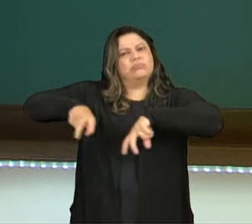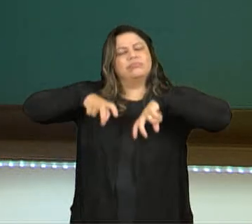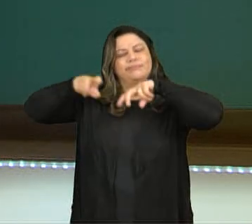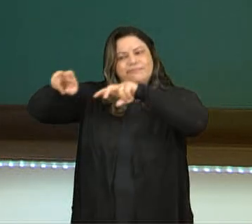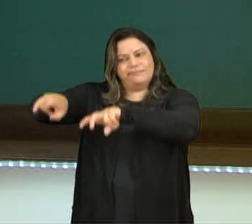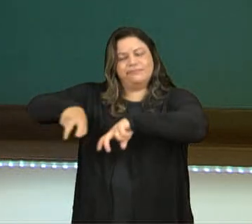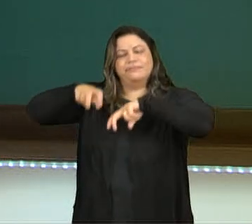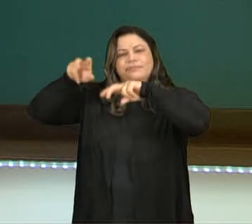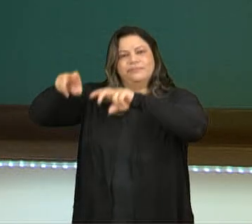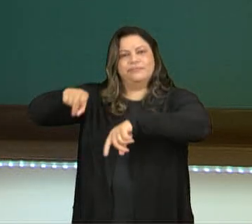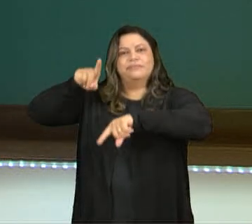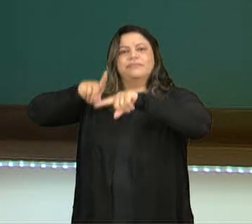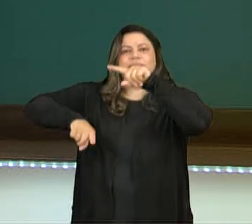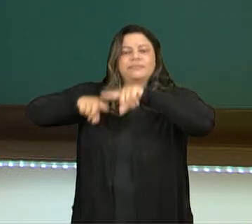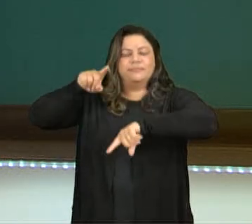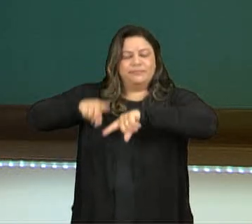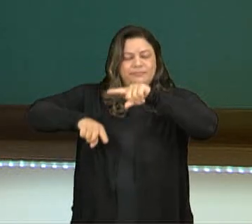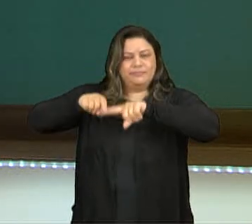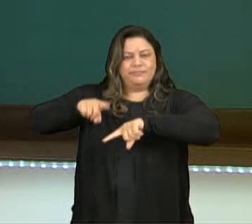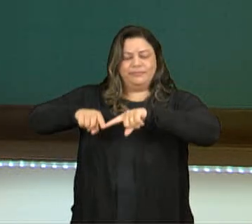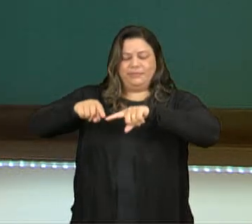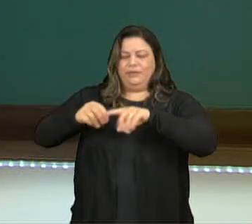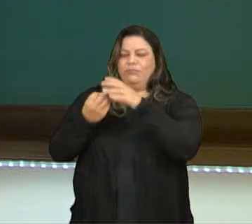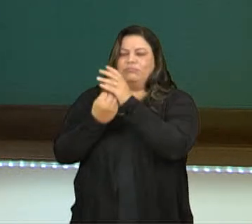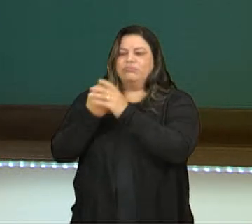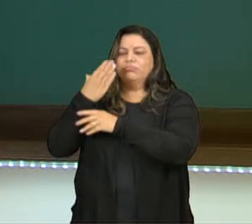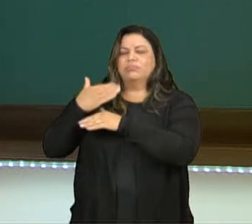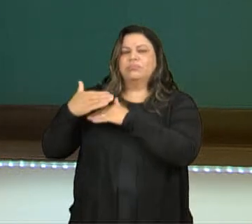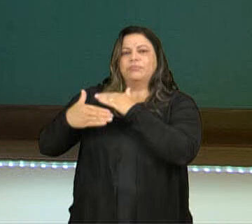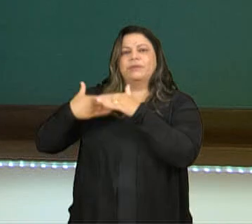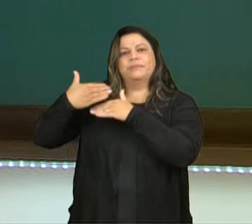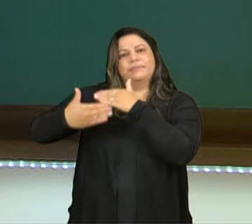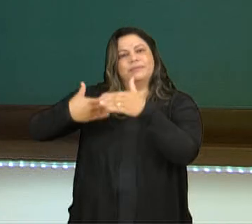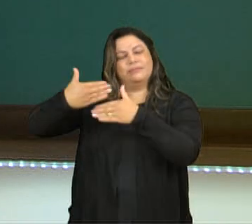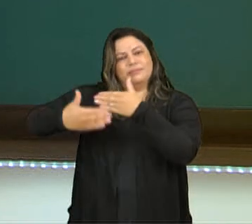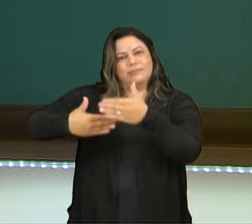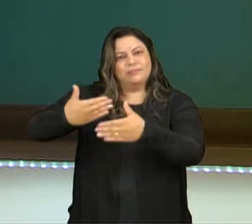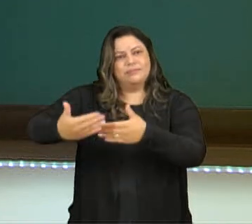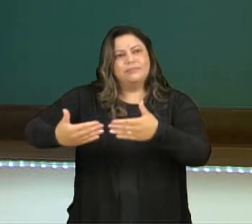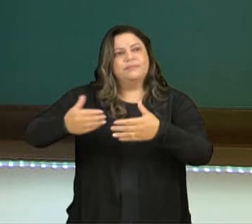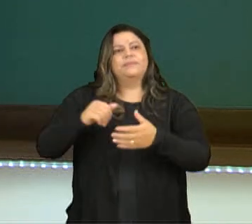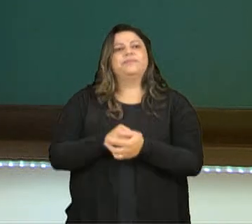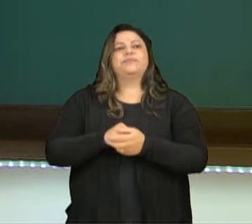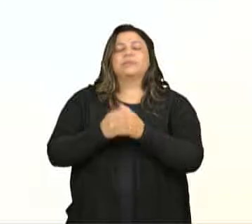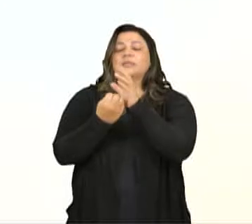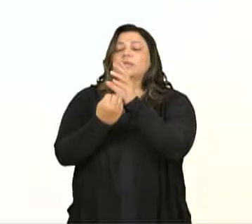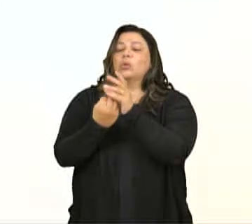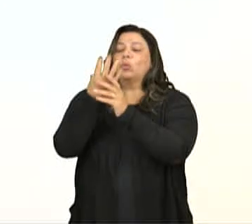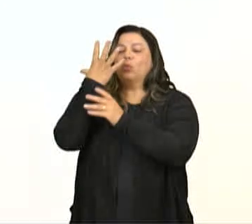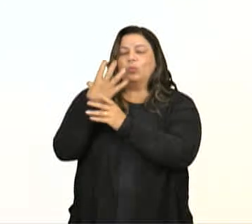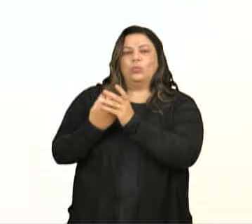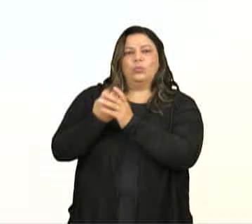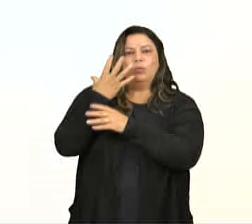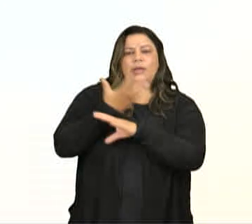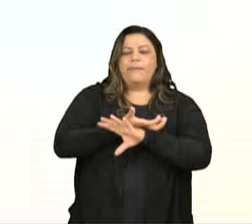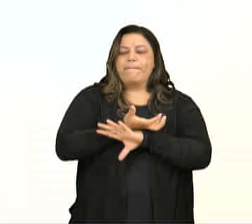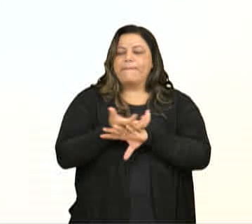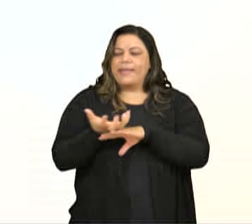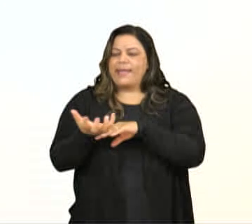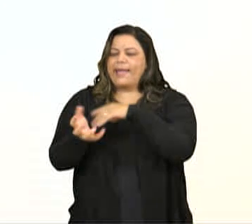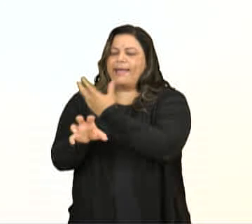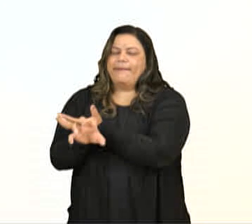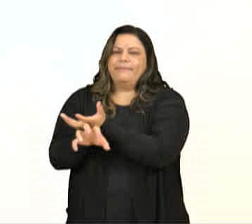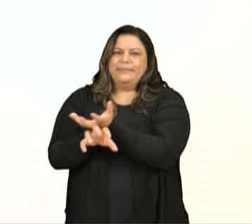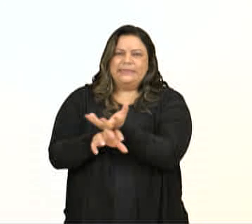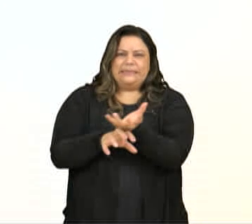A matéria-prima, o recurso que é utilizado para essa atividade. Tem origem na queima da palha, de